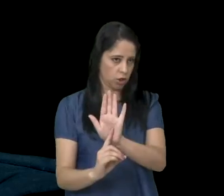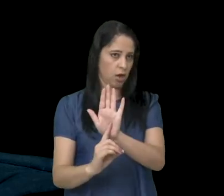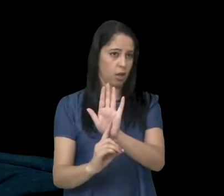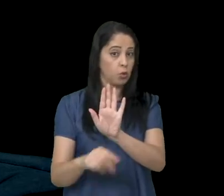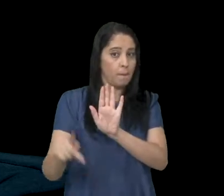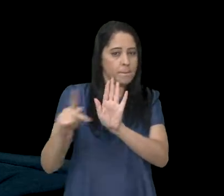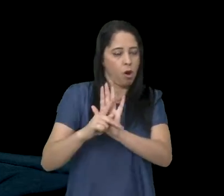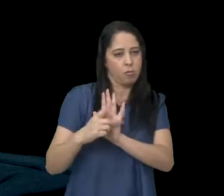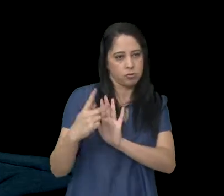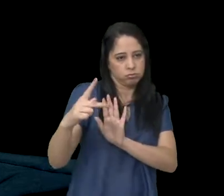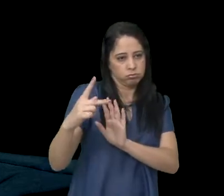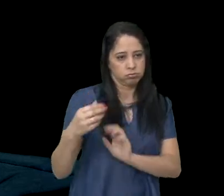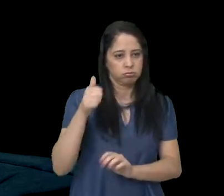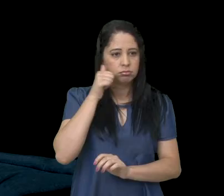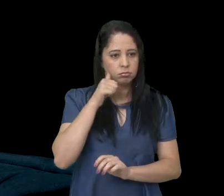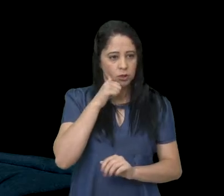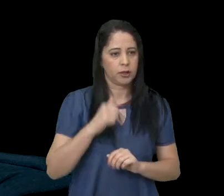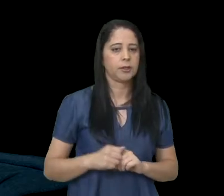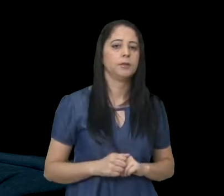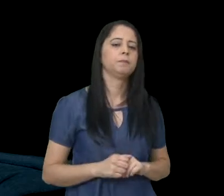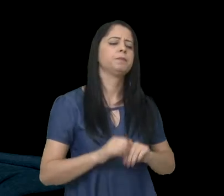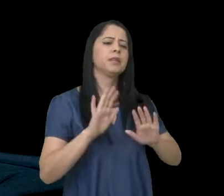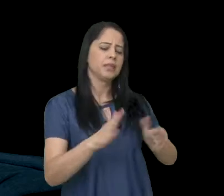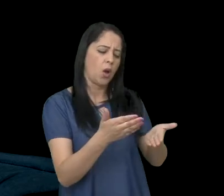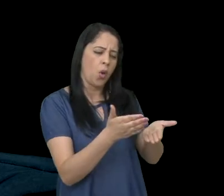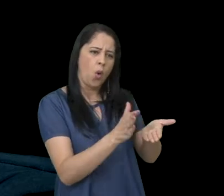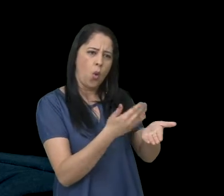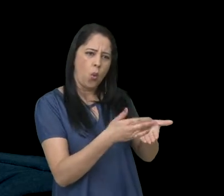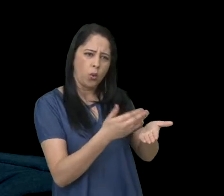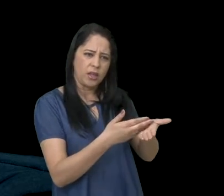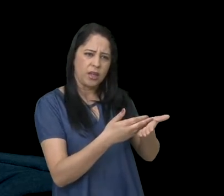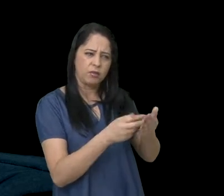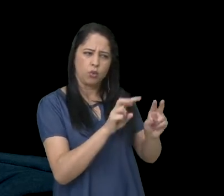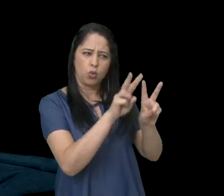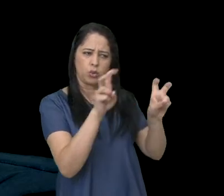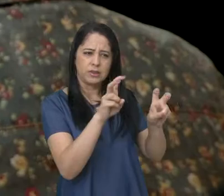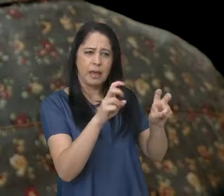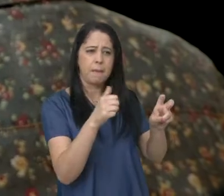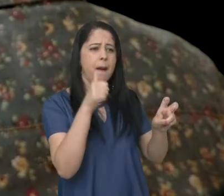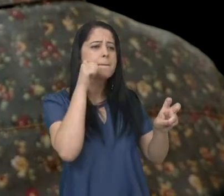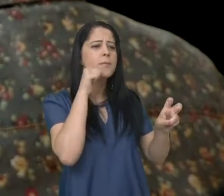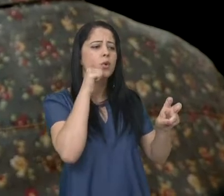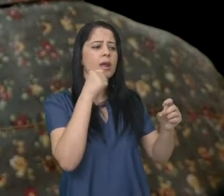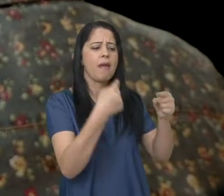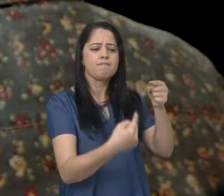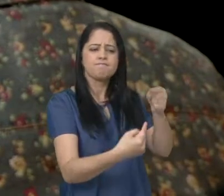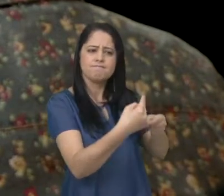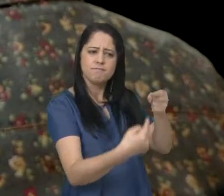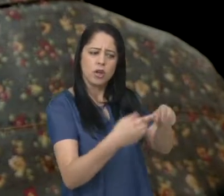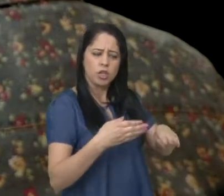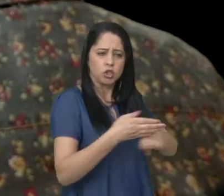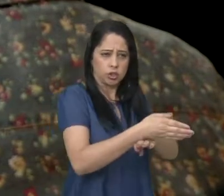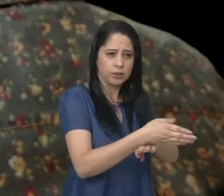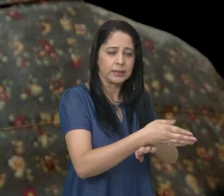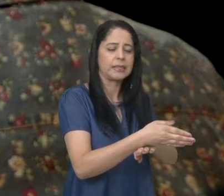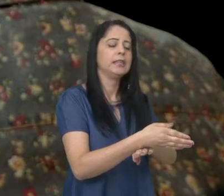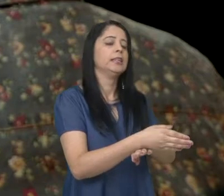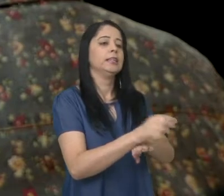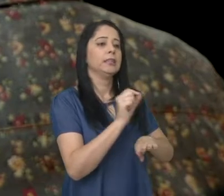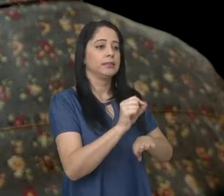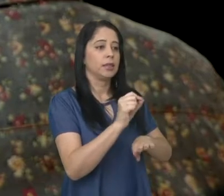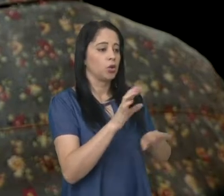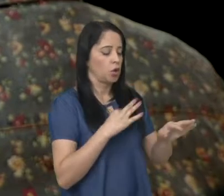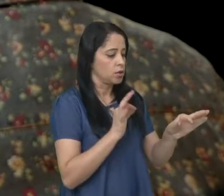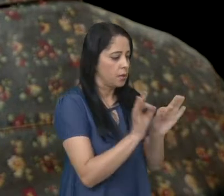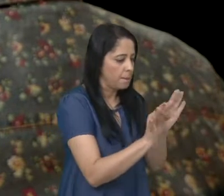importante, como também essa questão da cartilha. A cartilha que nós fizemos de mulheres na política, ela inclusive, quando